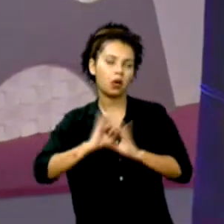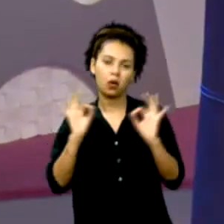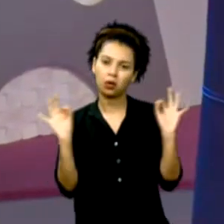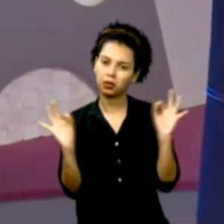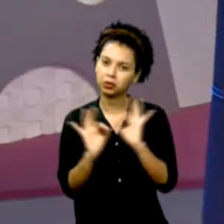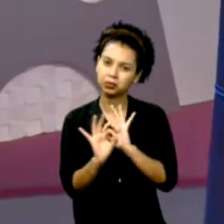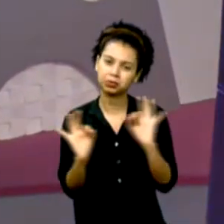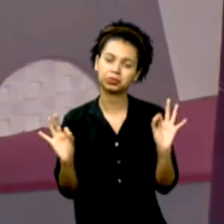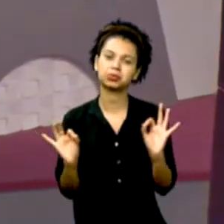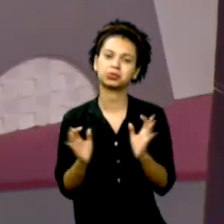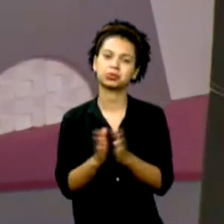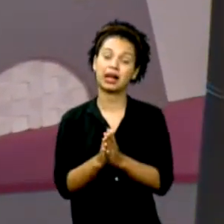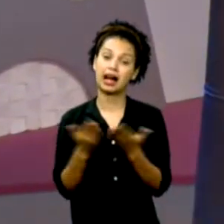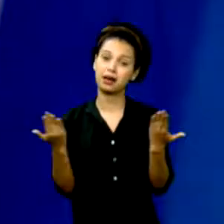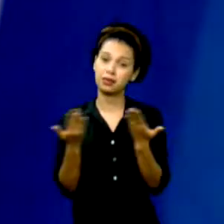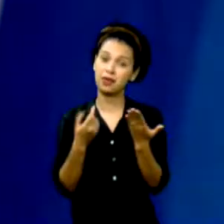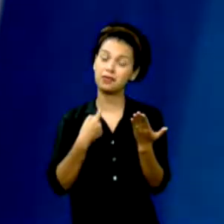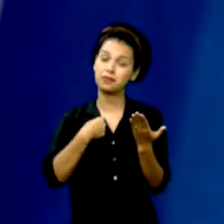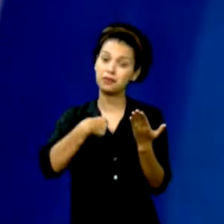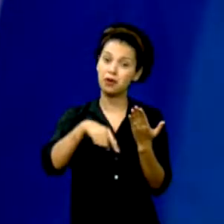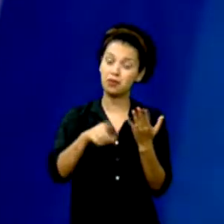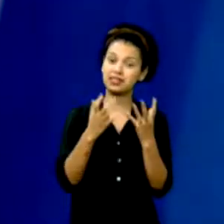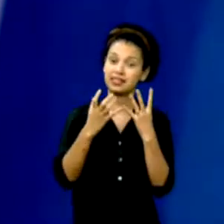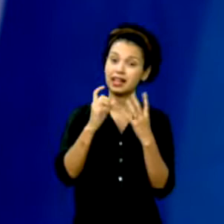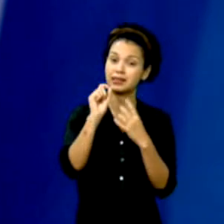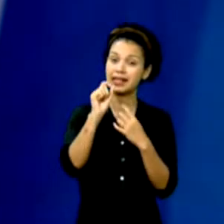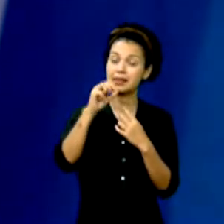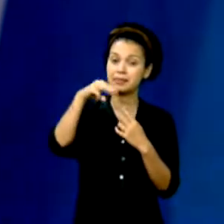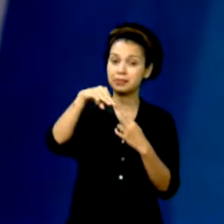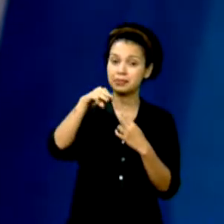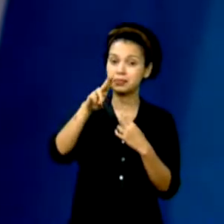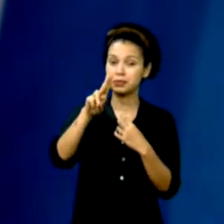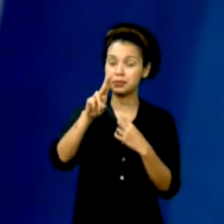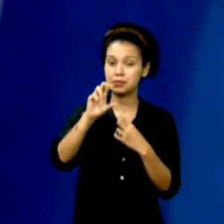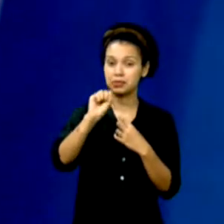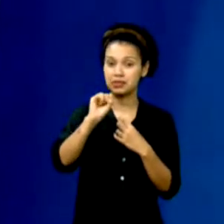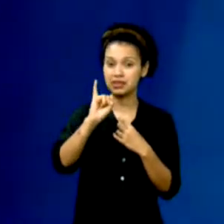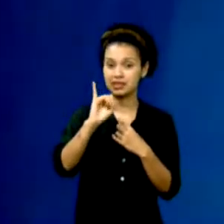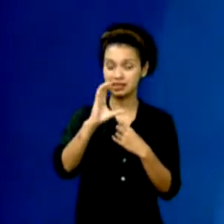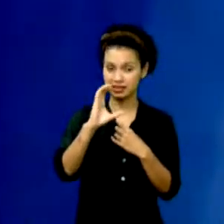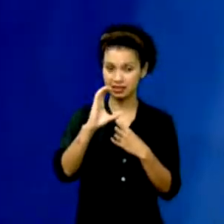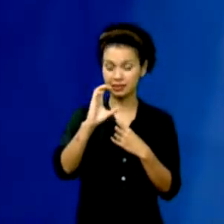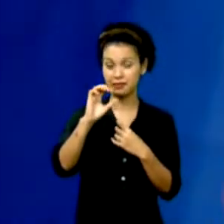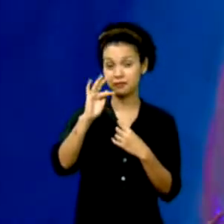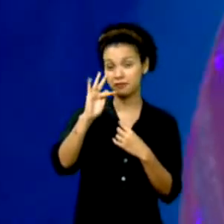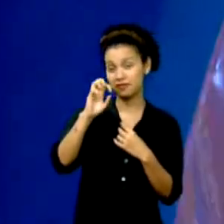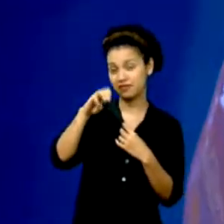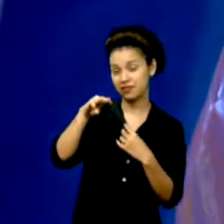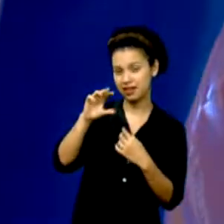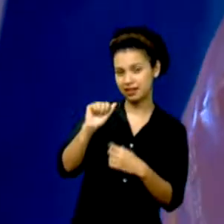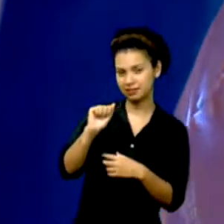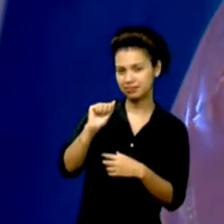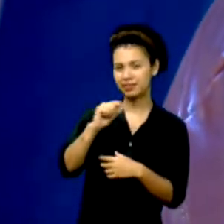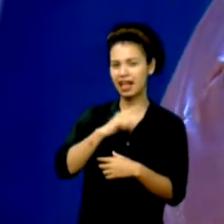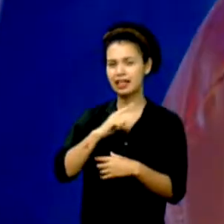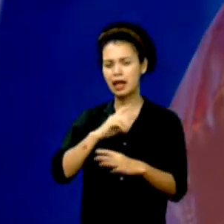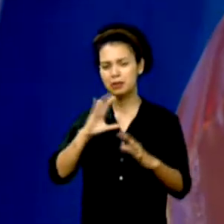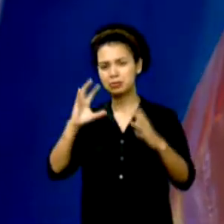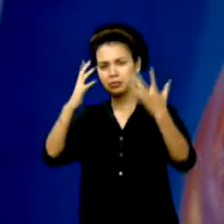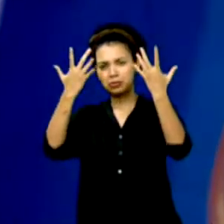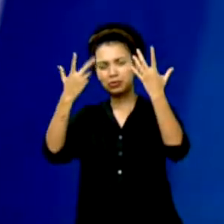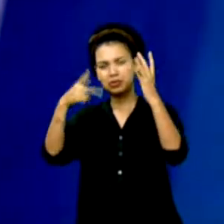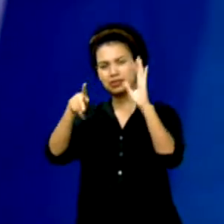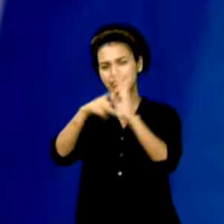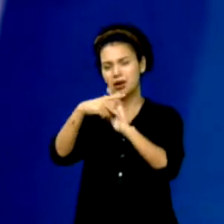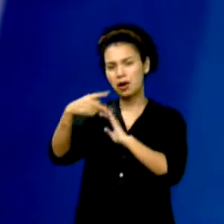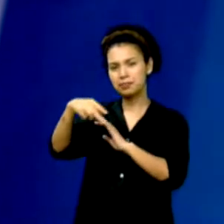tá... agora nós estamos tentando ir para o Muse Fama, que é um festival da Lucimara que está organizando, né,